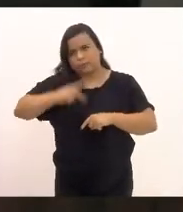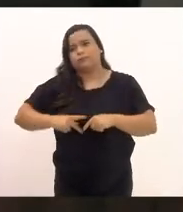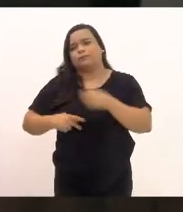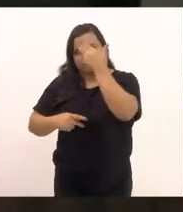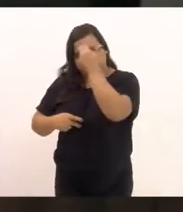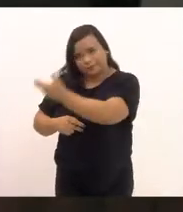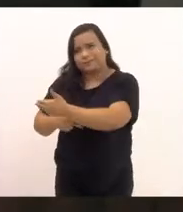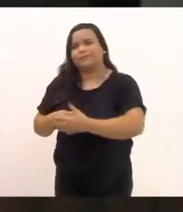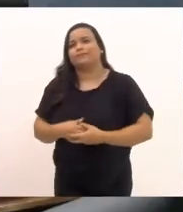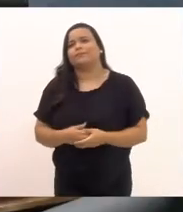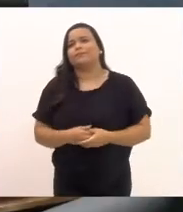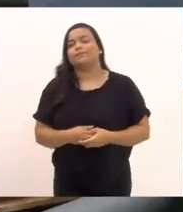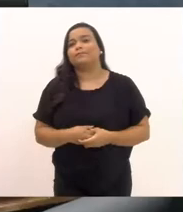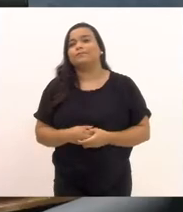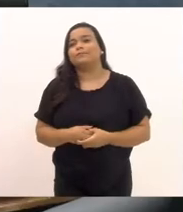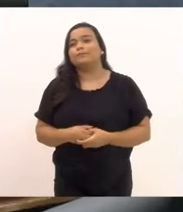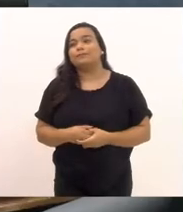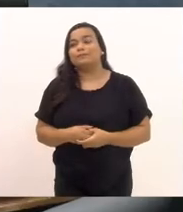Obrigado.